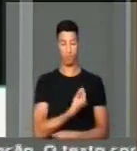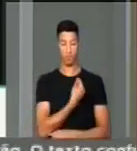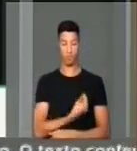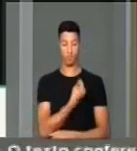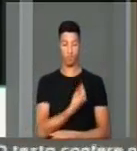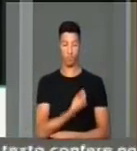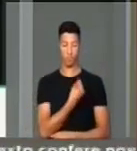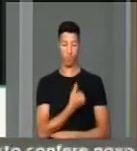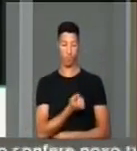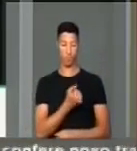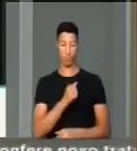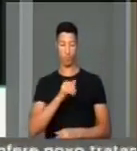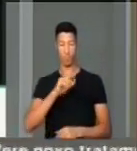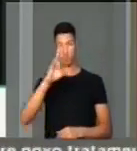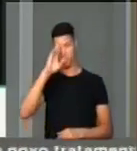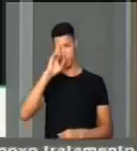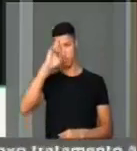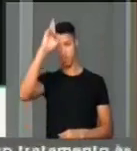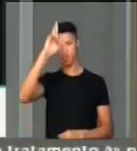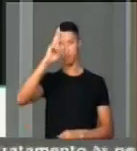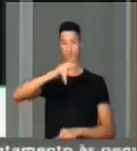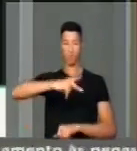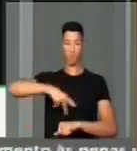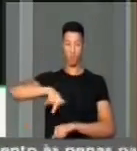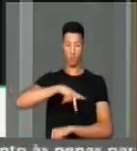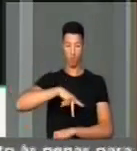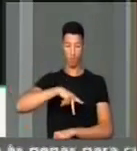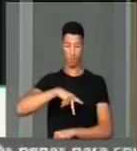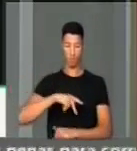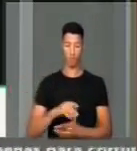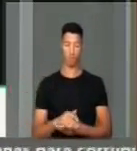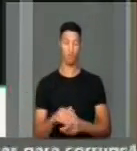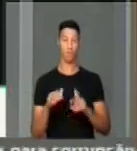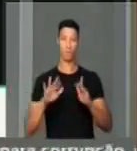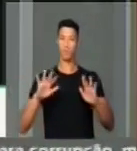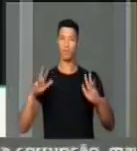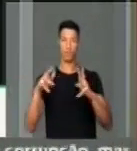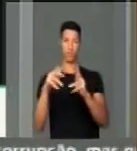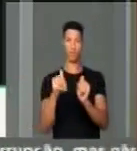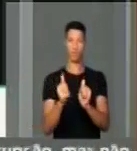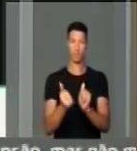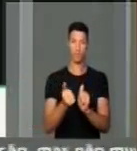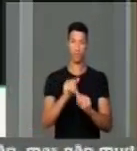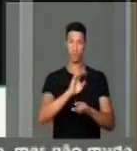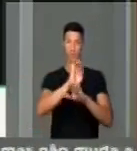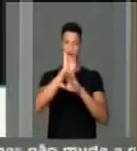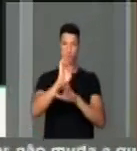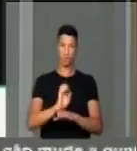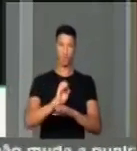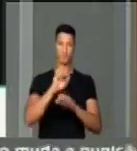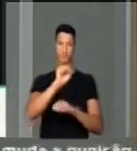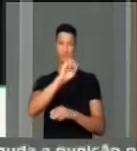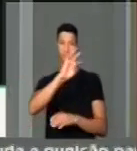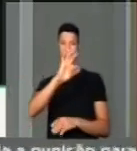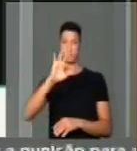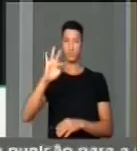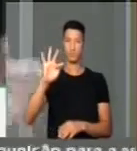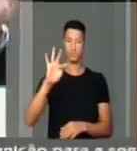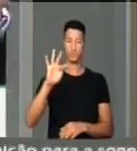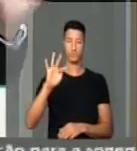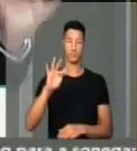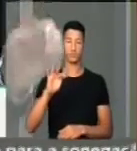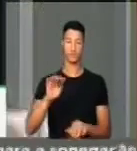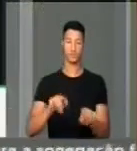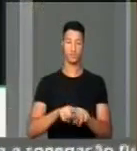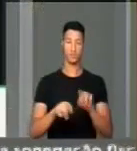presença das maiores lideranças do país, com todo o staff do Supremo Tribunal